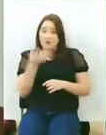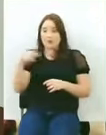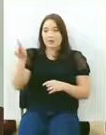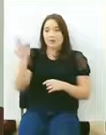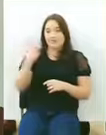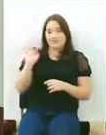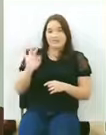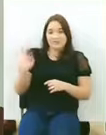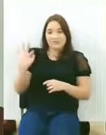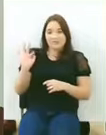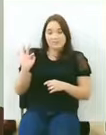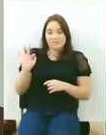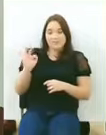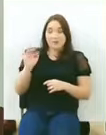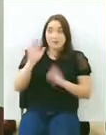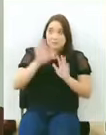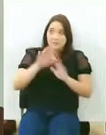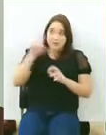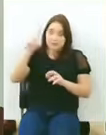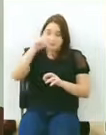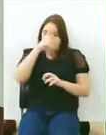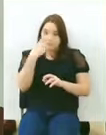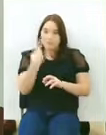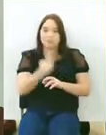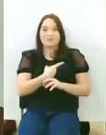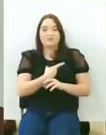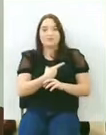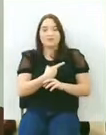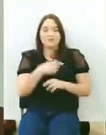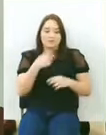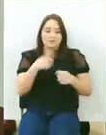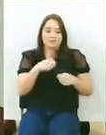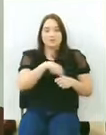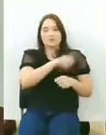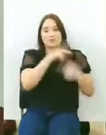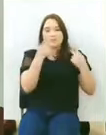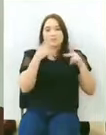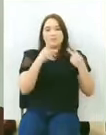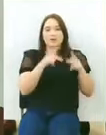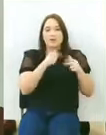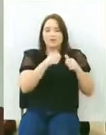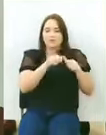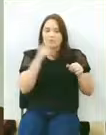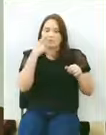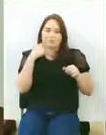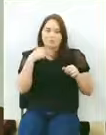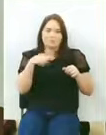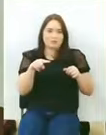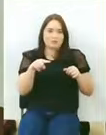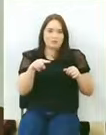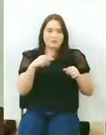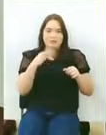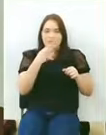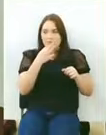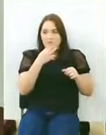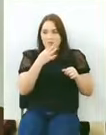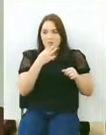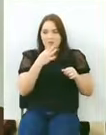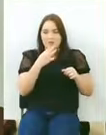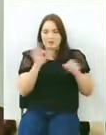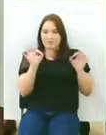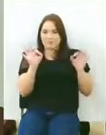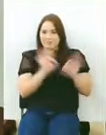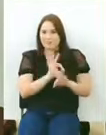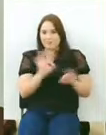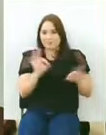Mas Deus disse: é em Angola que eu preciso de você. Então foi para lá que eu fui. E fiquei lá 1 semana sem conhecer